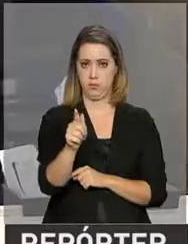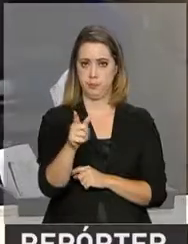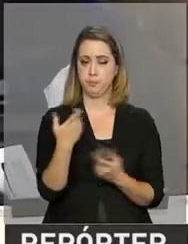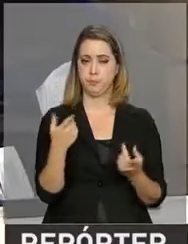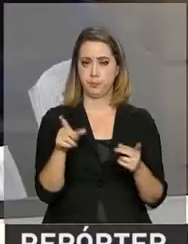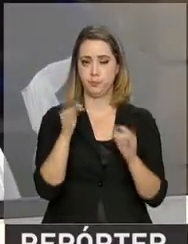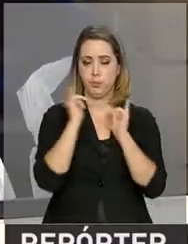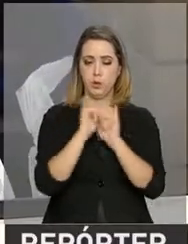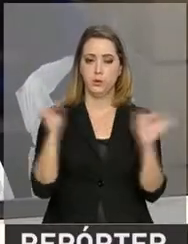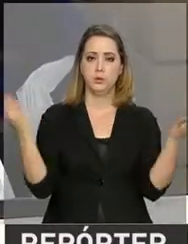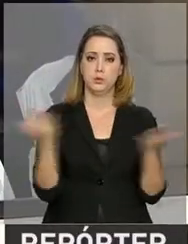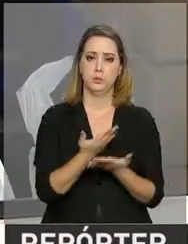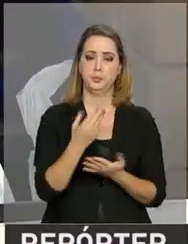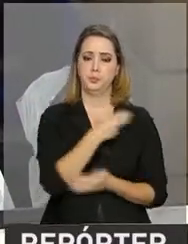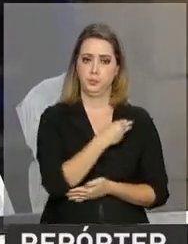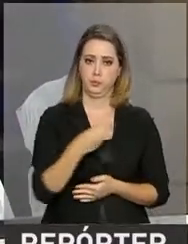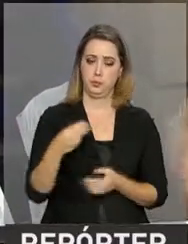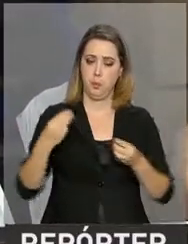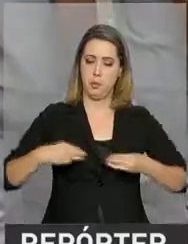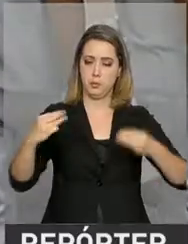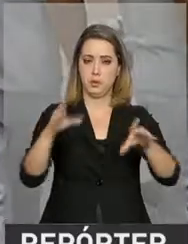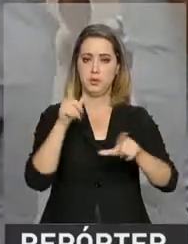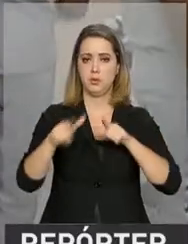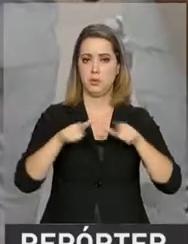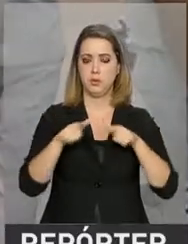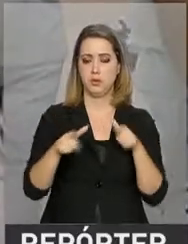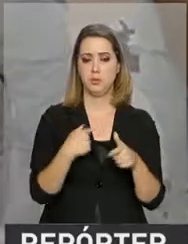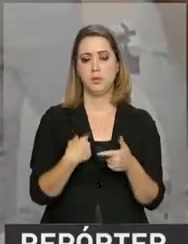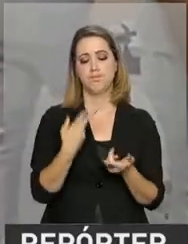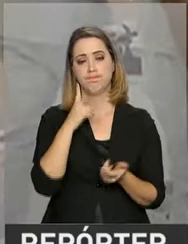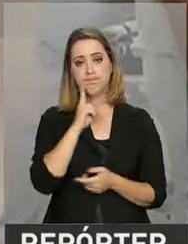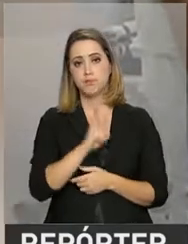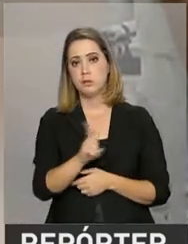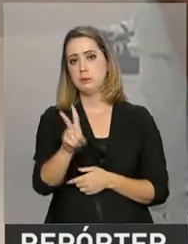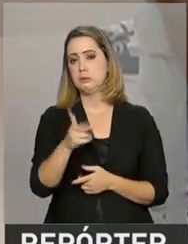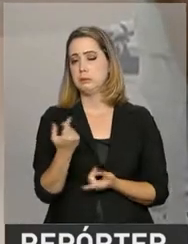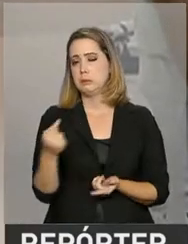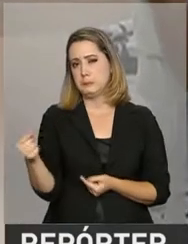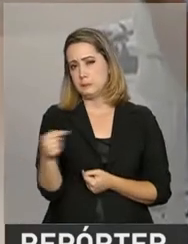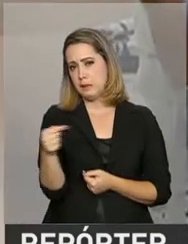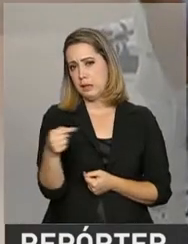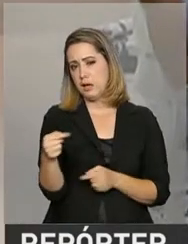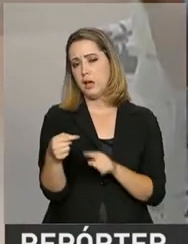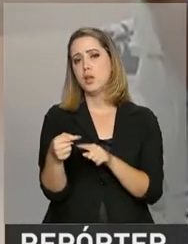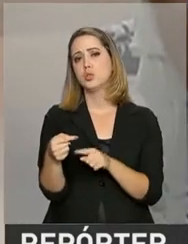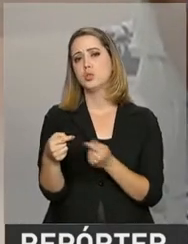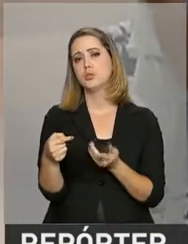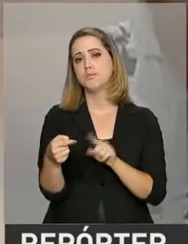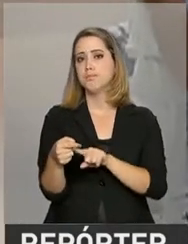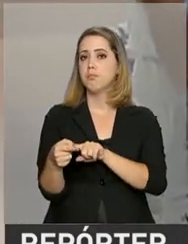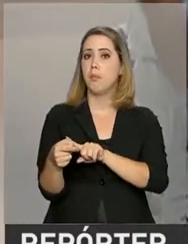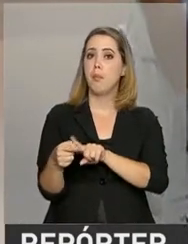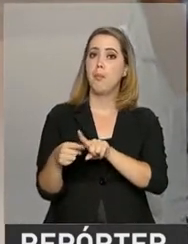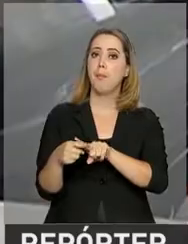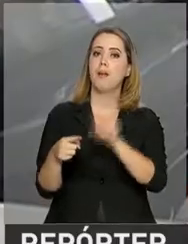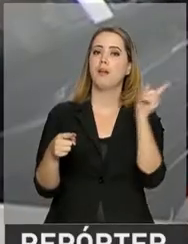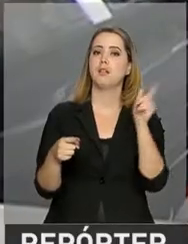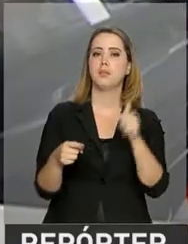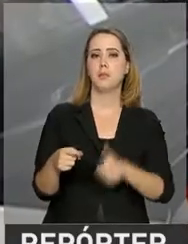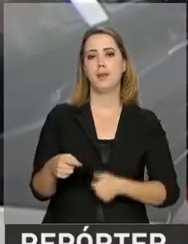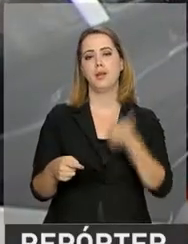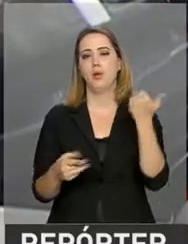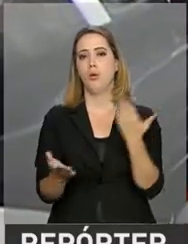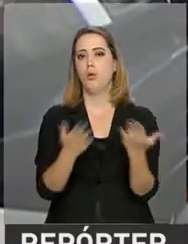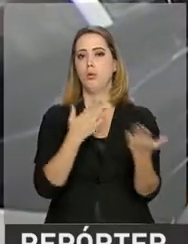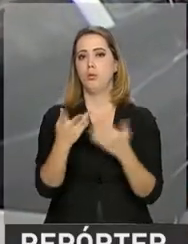divulgado hoje pelo ministério do trabalho o cenário apesar de negativo é melhor do que o registrado em 2015 quando